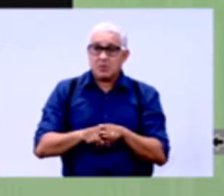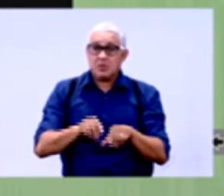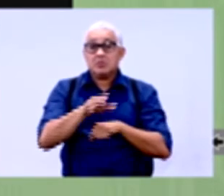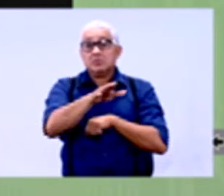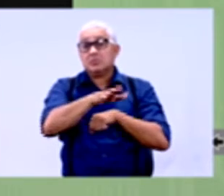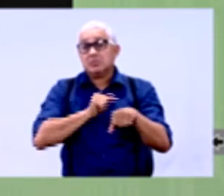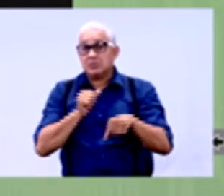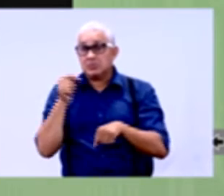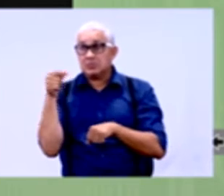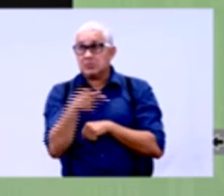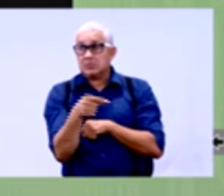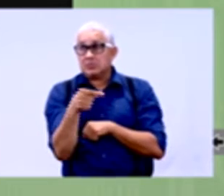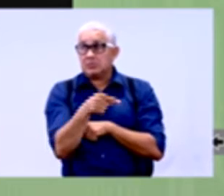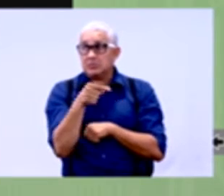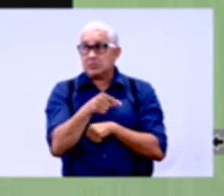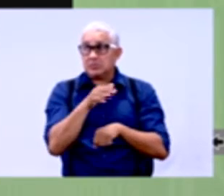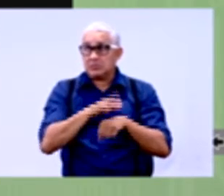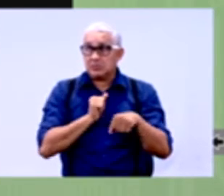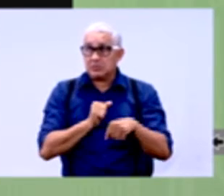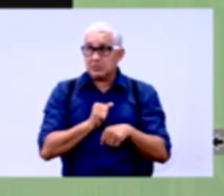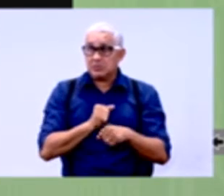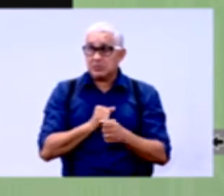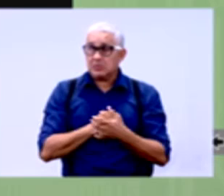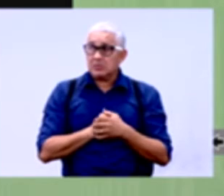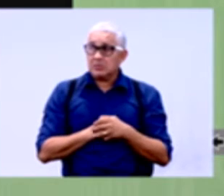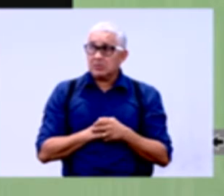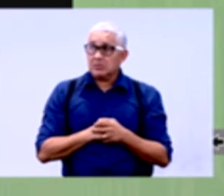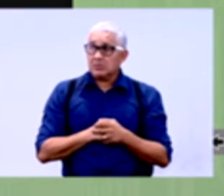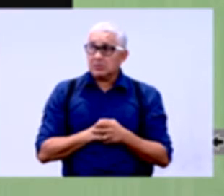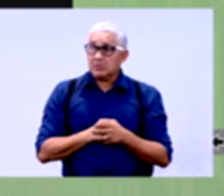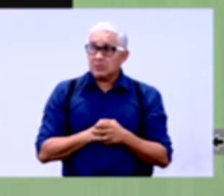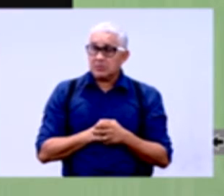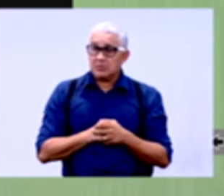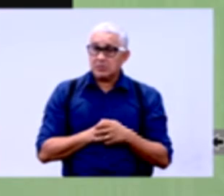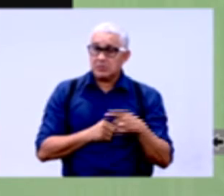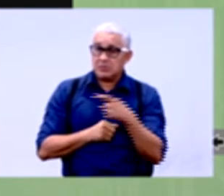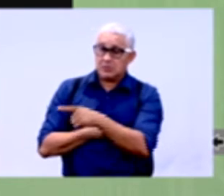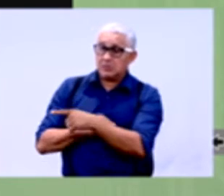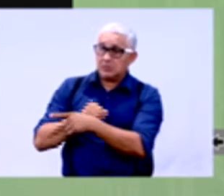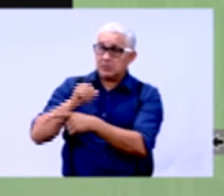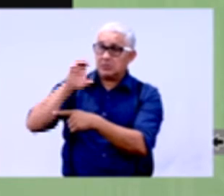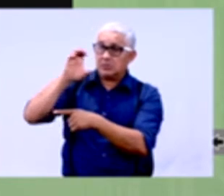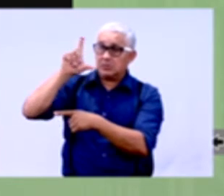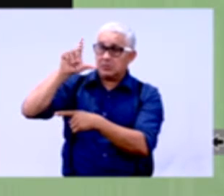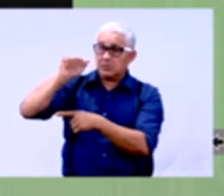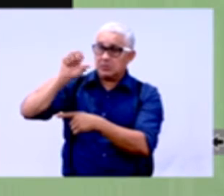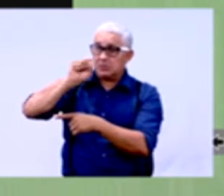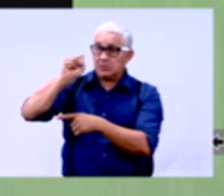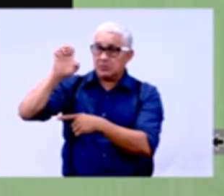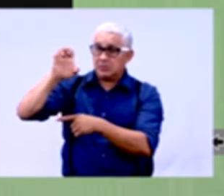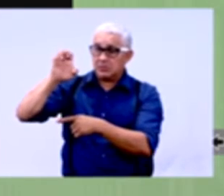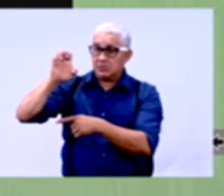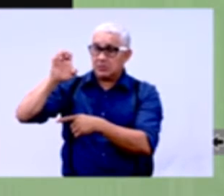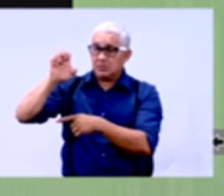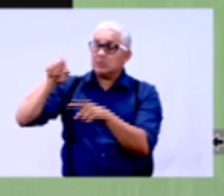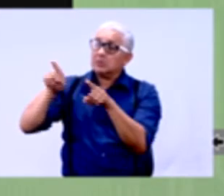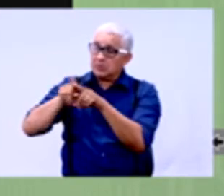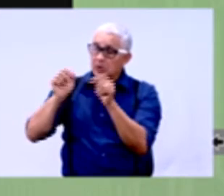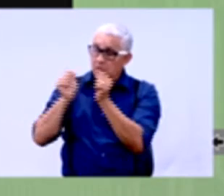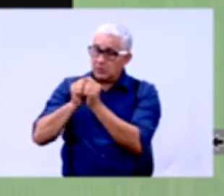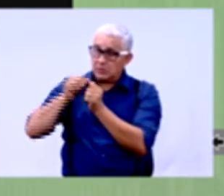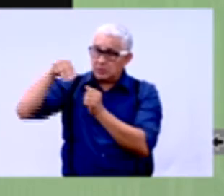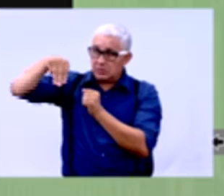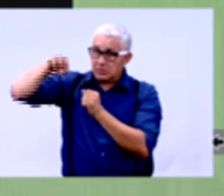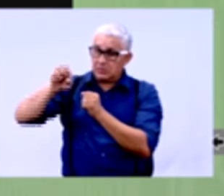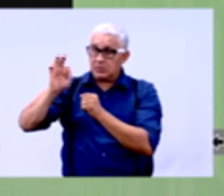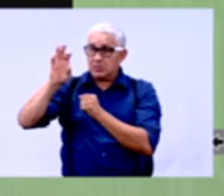chamar, o controle vai chamar a devida classe com o devido método, buscando o máximo ou o